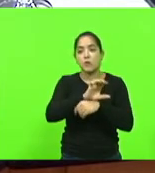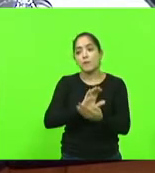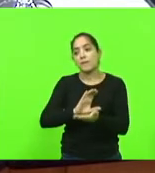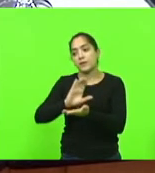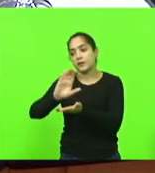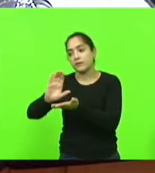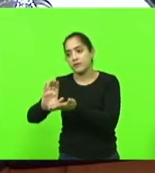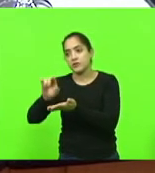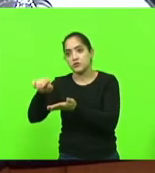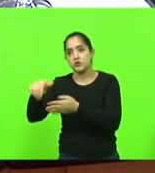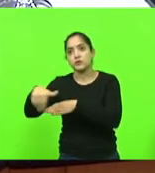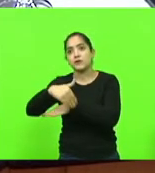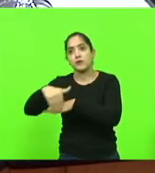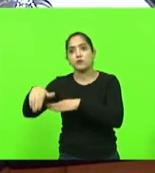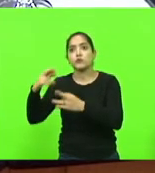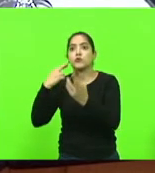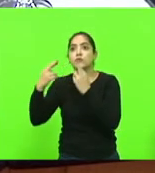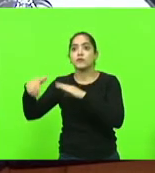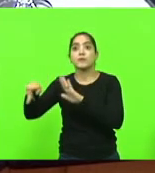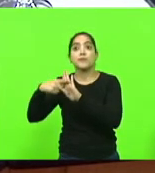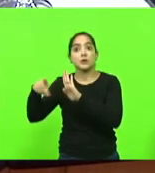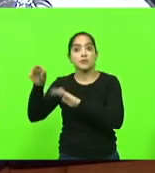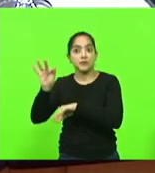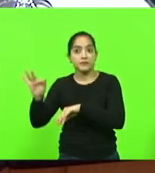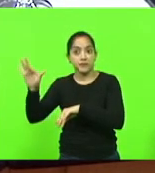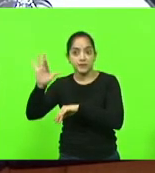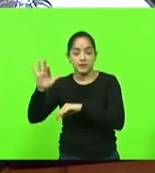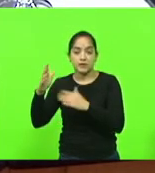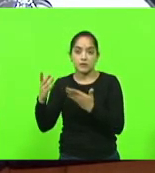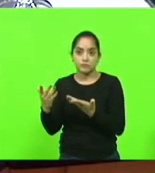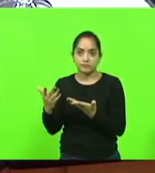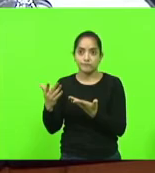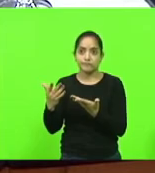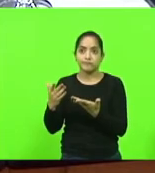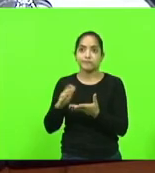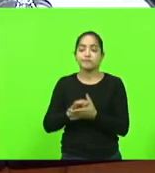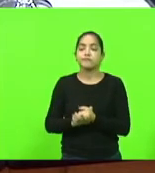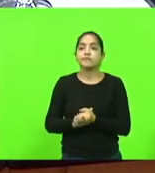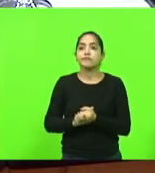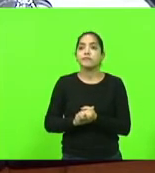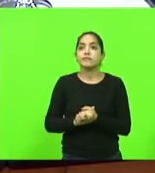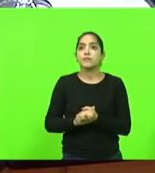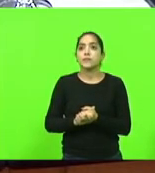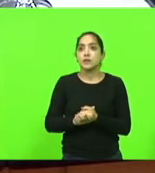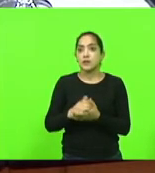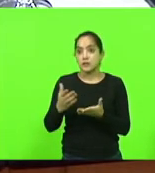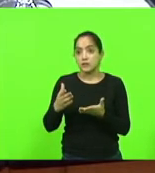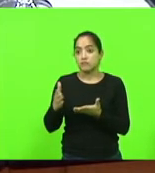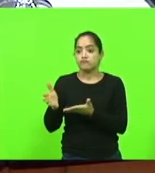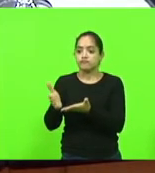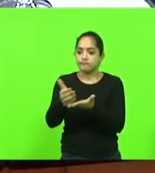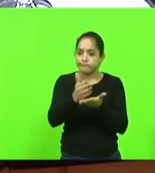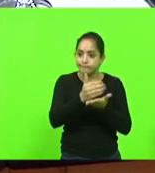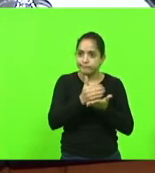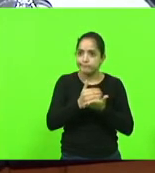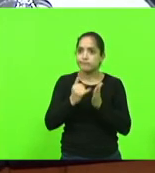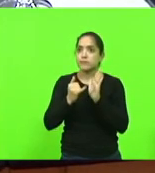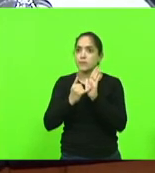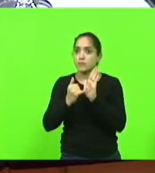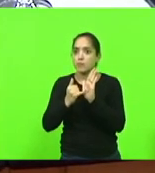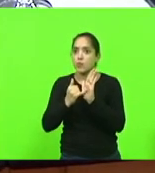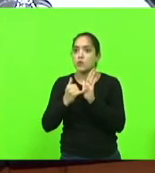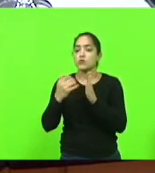para investir nas federais. E o governo federal, que leva daqui os recursos, que leva daqui os tributos, não